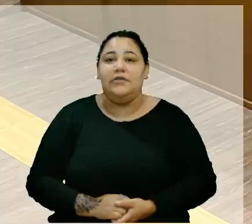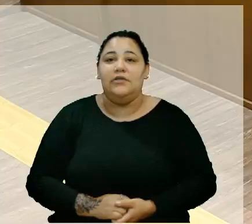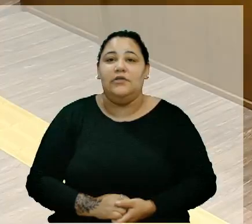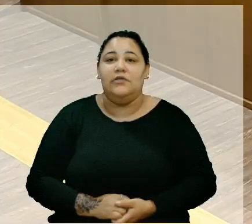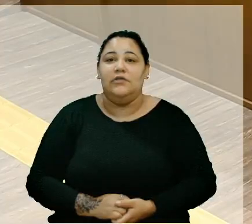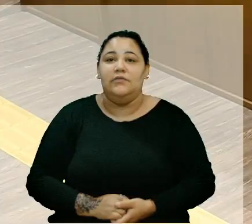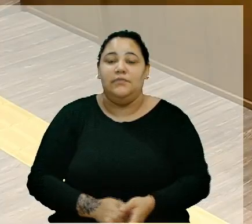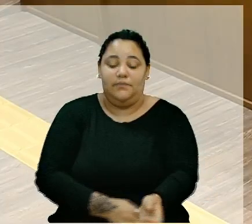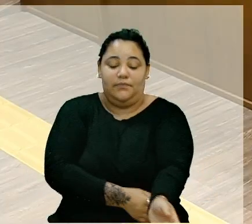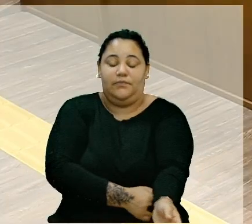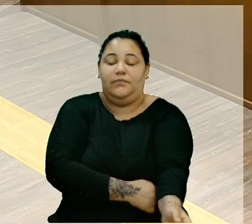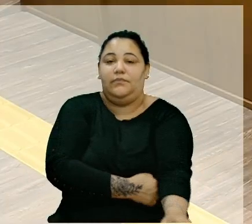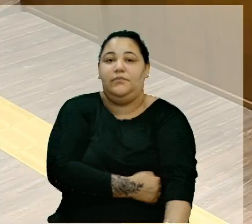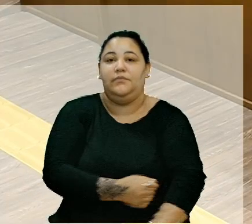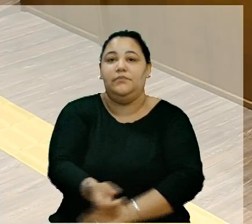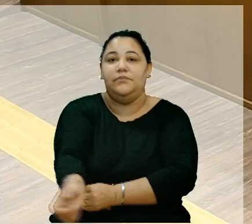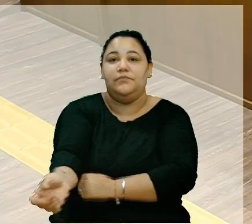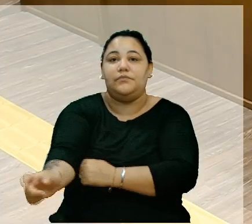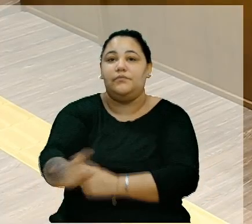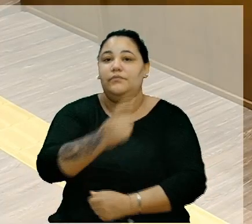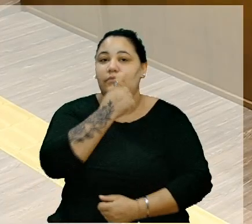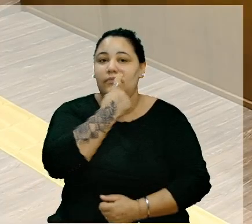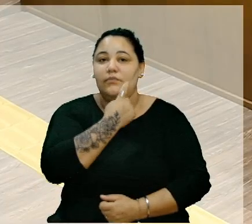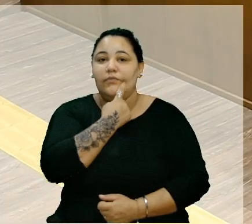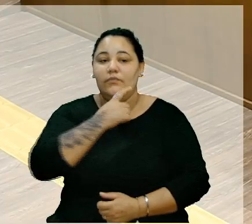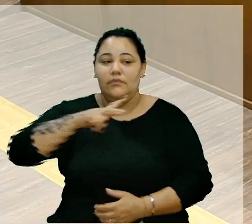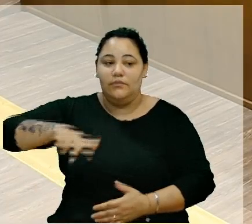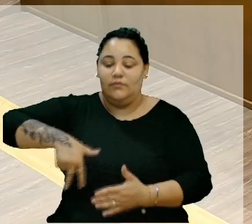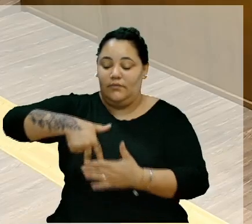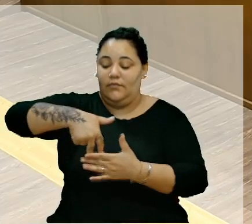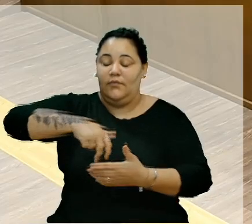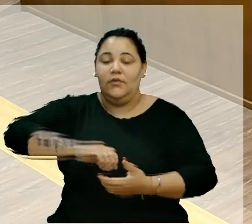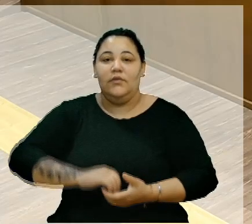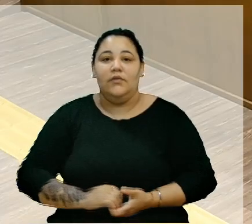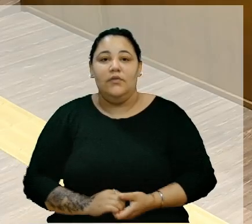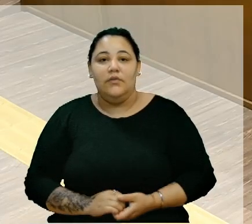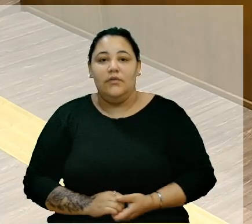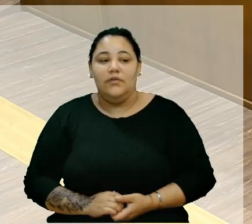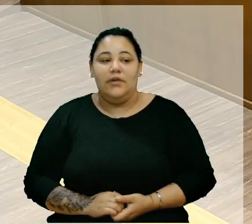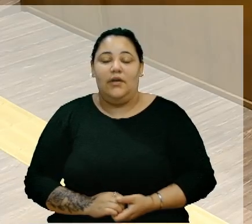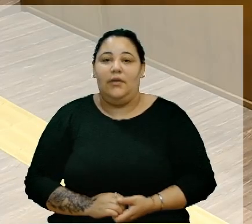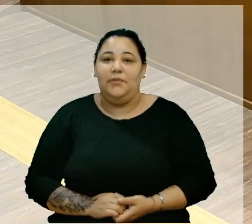inscrito o grande expediente, vereador Wagner Petrini, na tribuna.